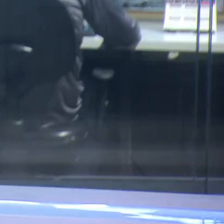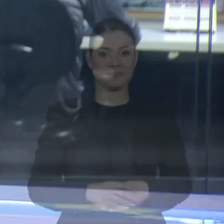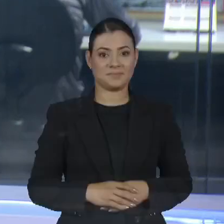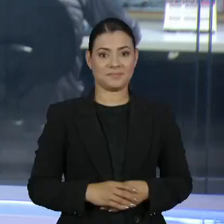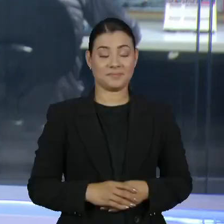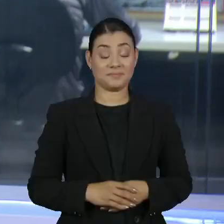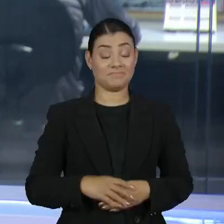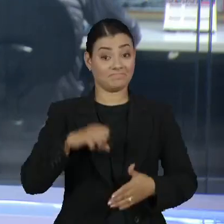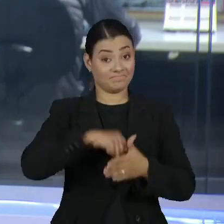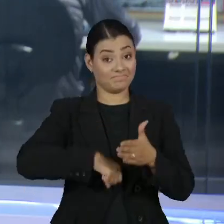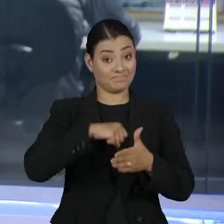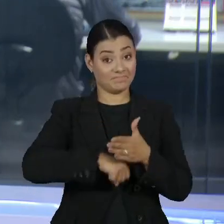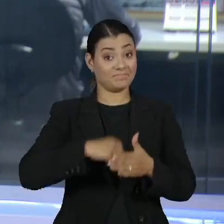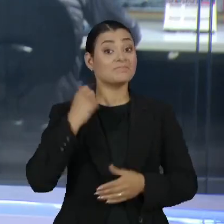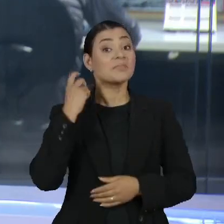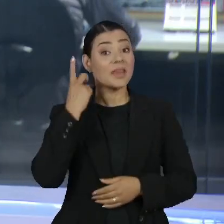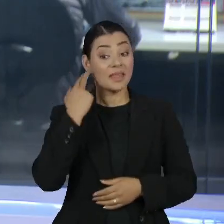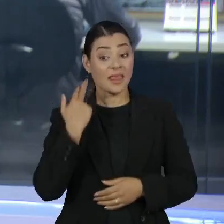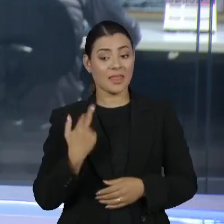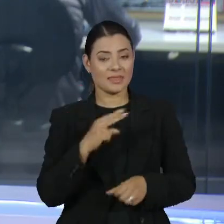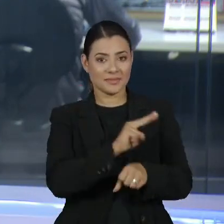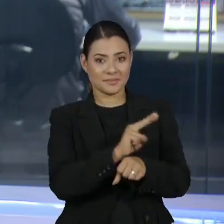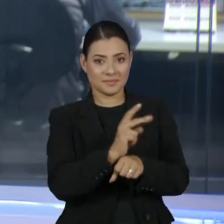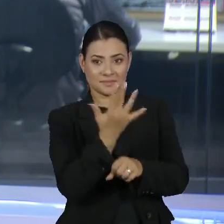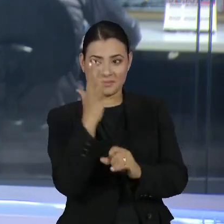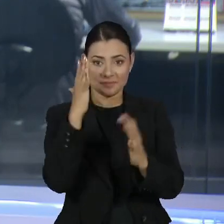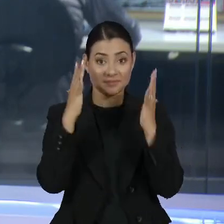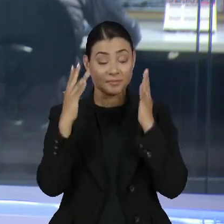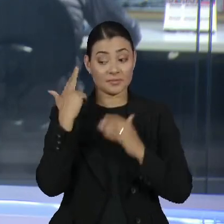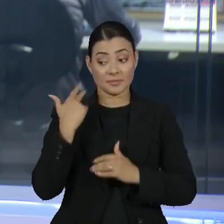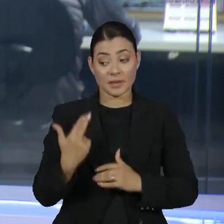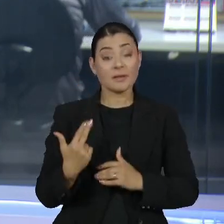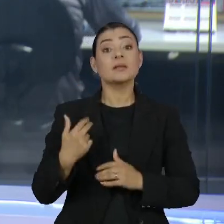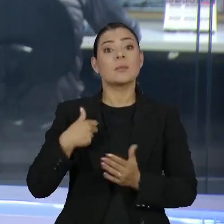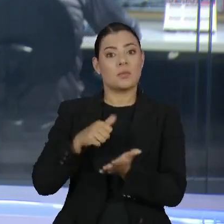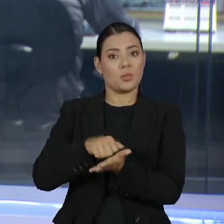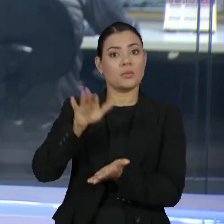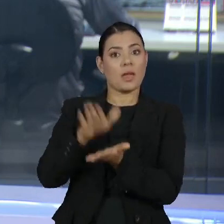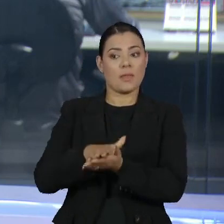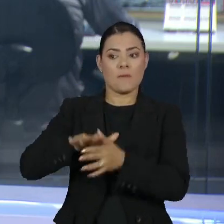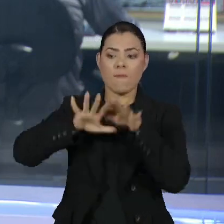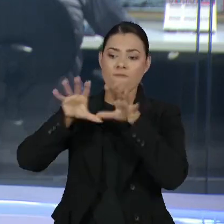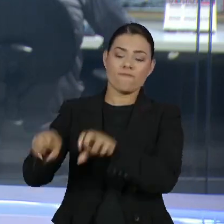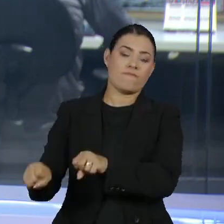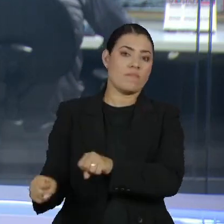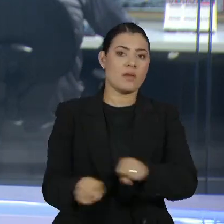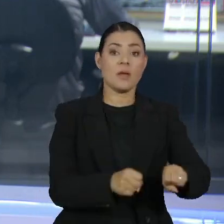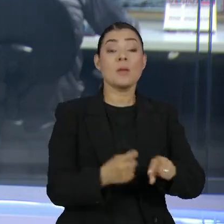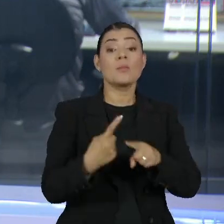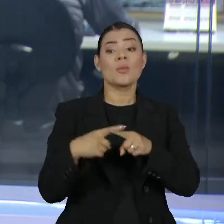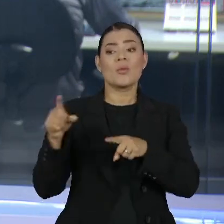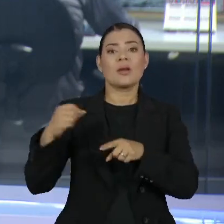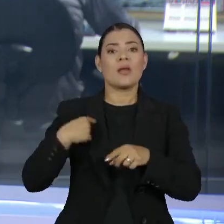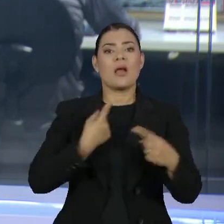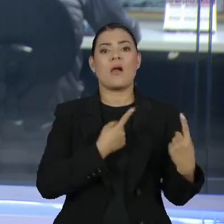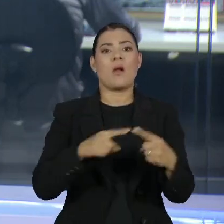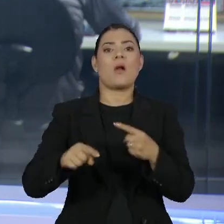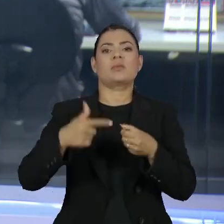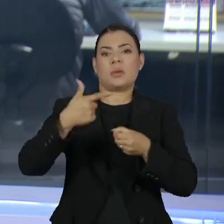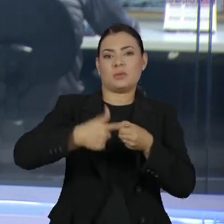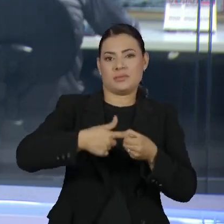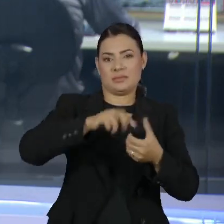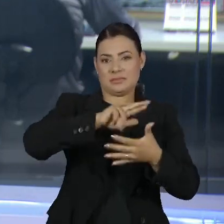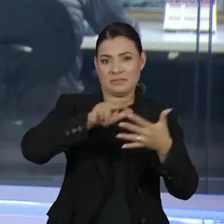ativista ambiental greta também foi multada e detida mais uma vez durante protestos contra combustíveis fósseis